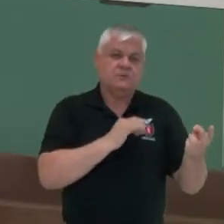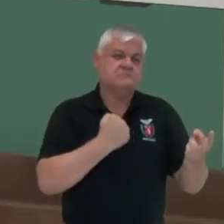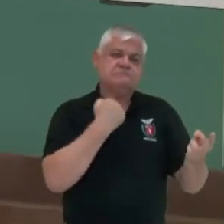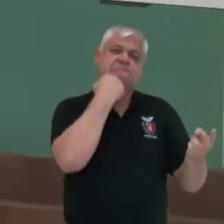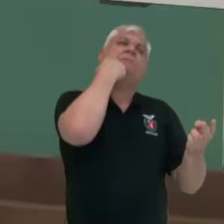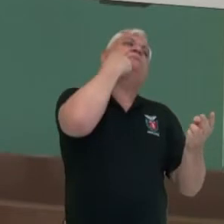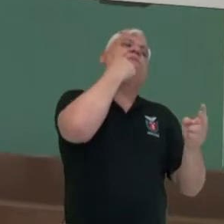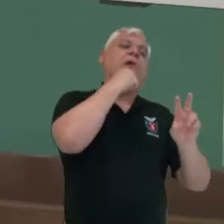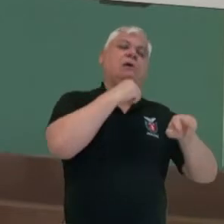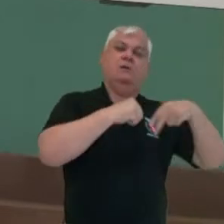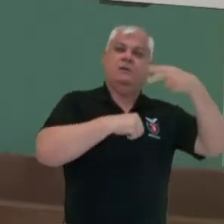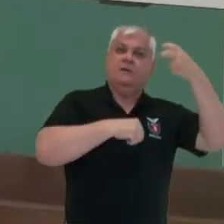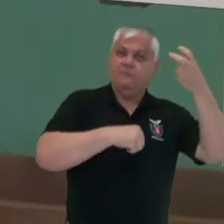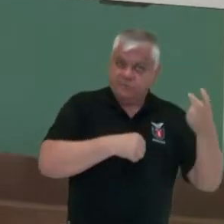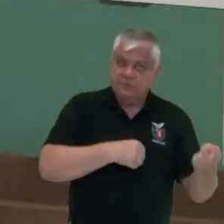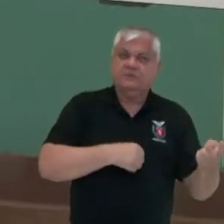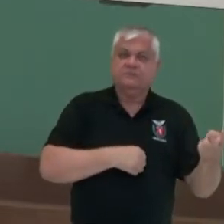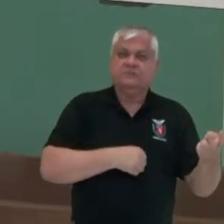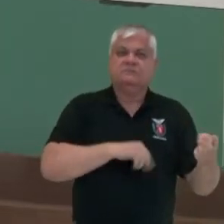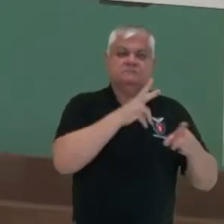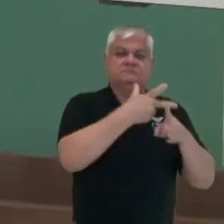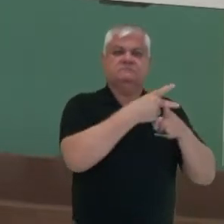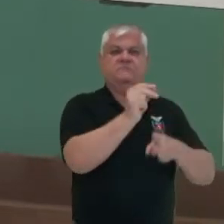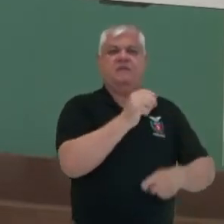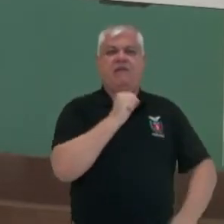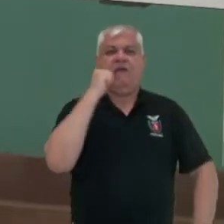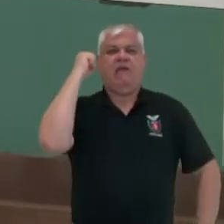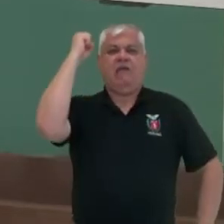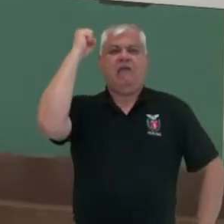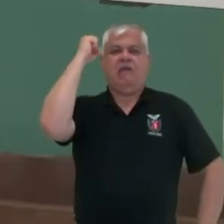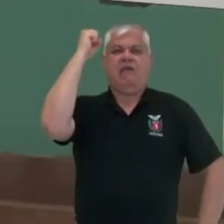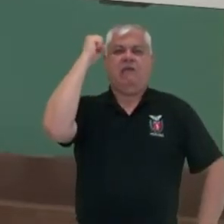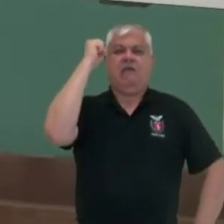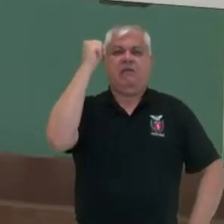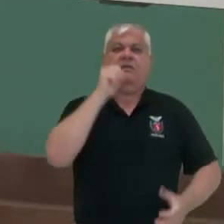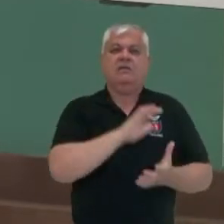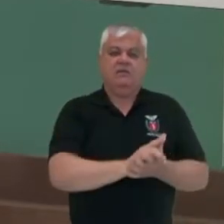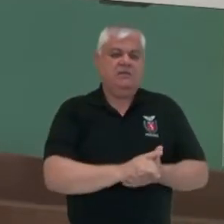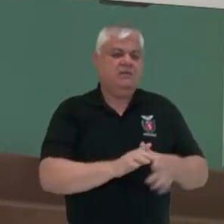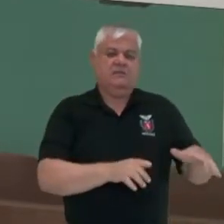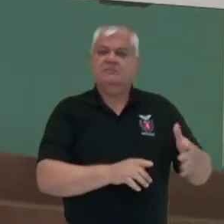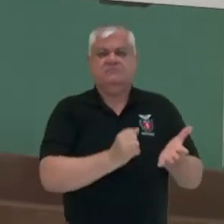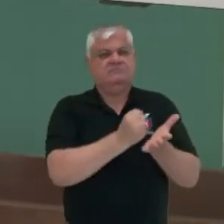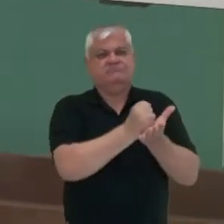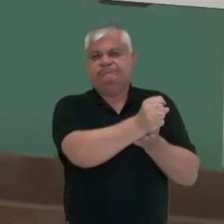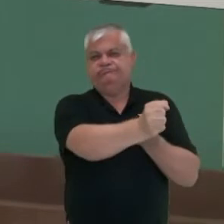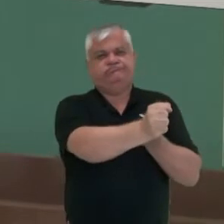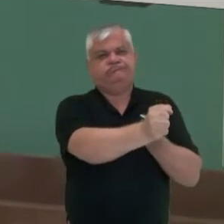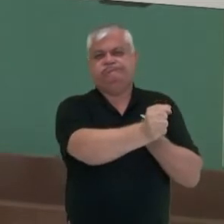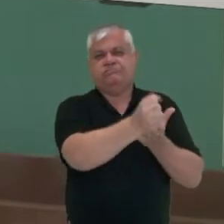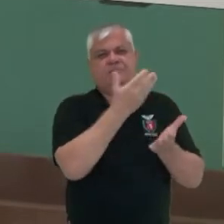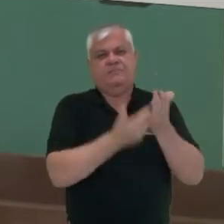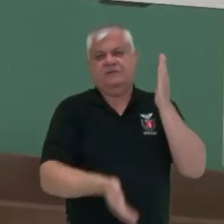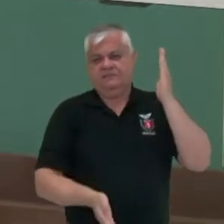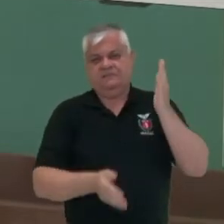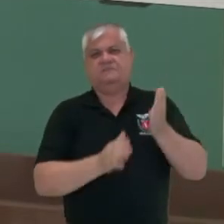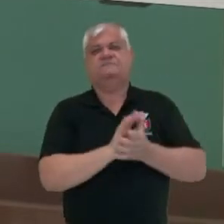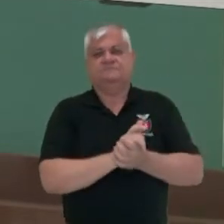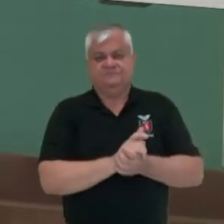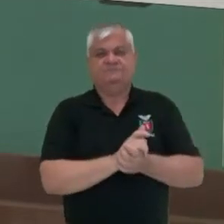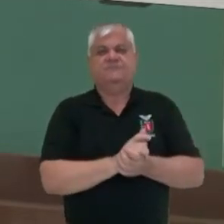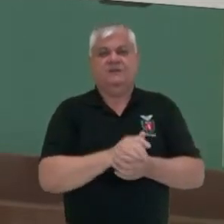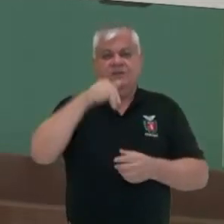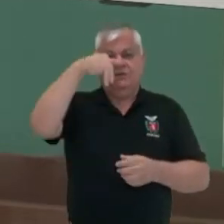um golpe e que o adversário ele não consegue ficar em pé e ele vai à lona, né? Ele cai. Então isso a gente chama